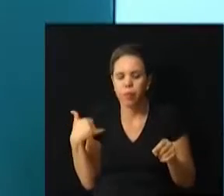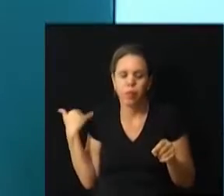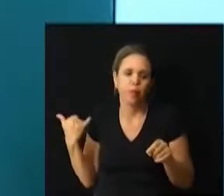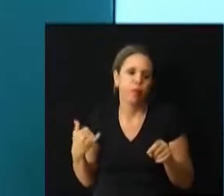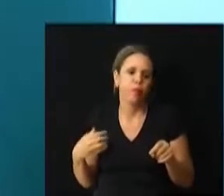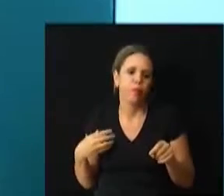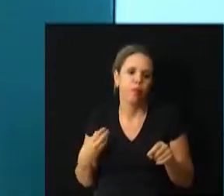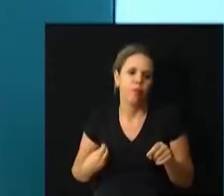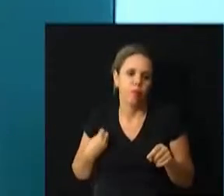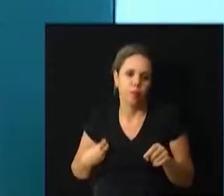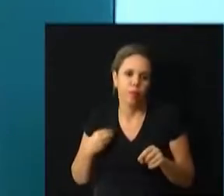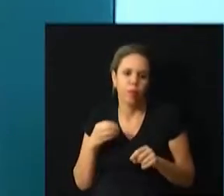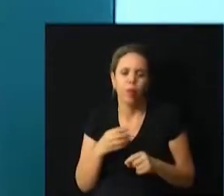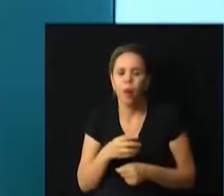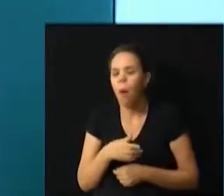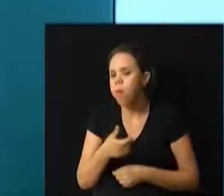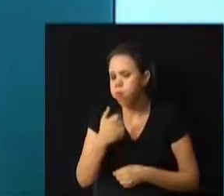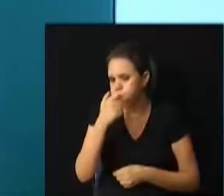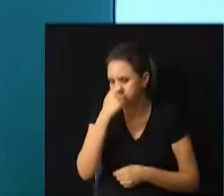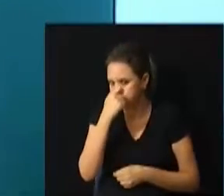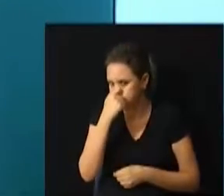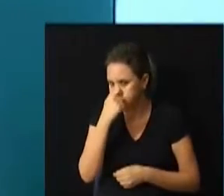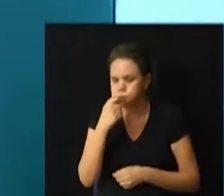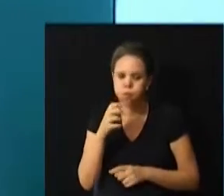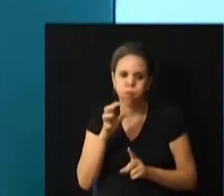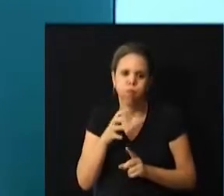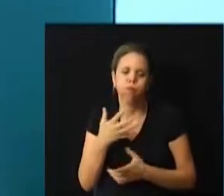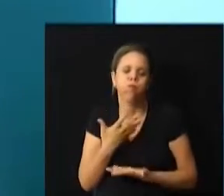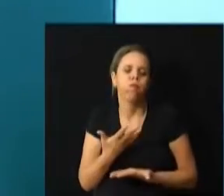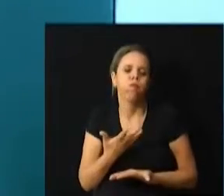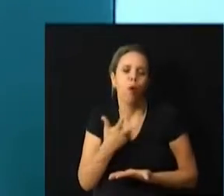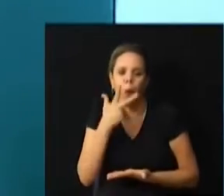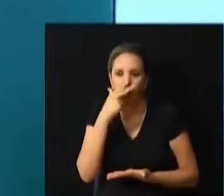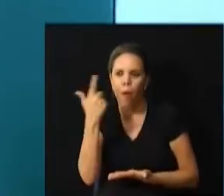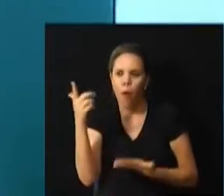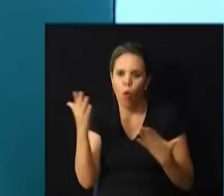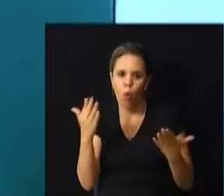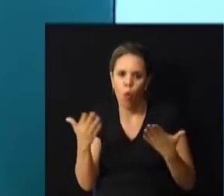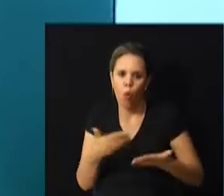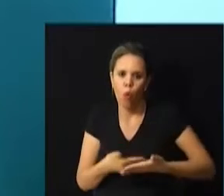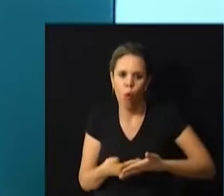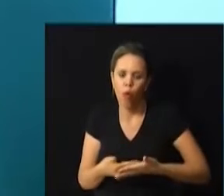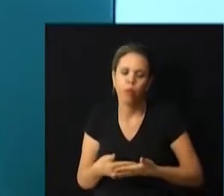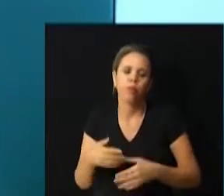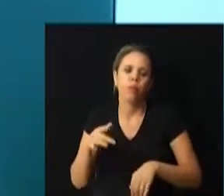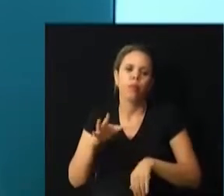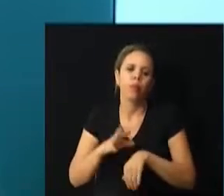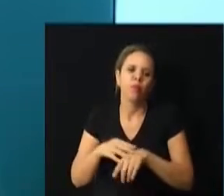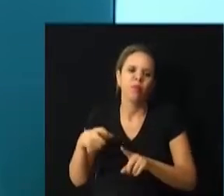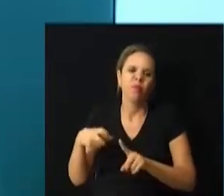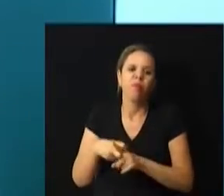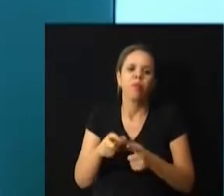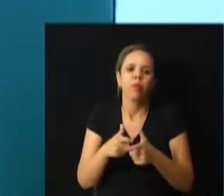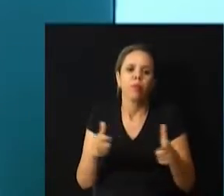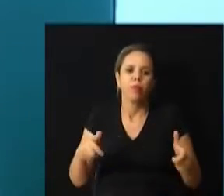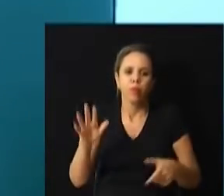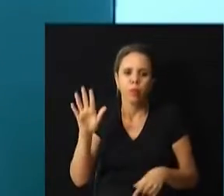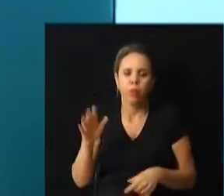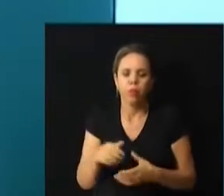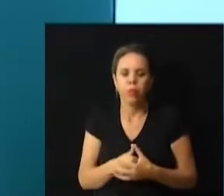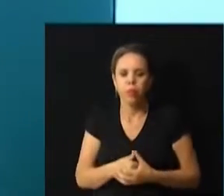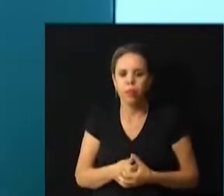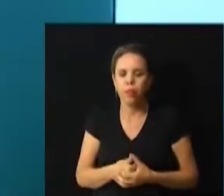ano de vida, a morte por suffocação em relação aos outros acidentes é uma